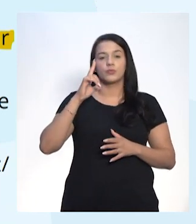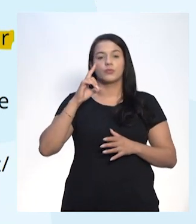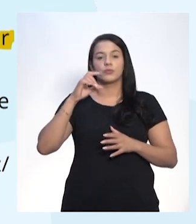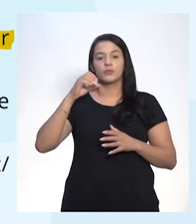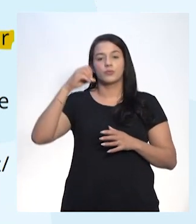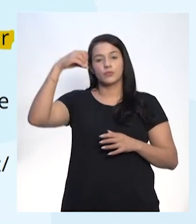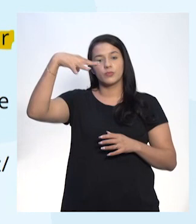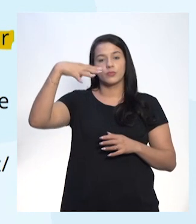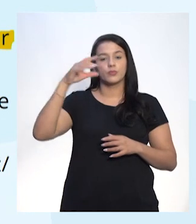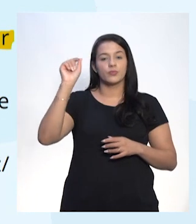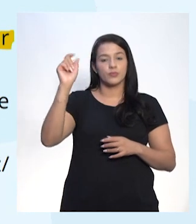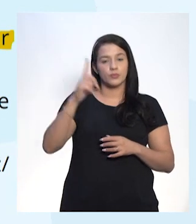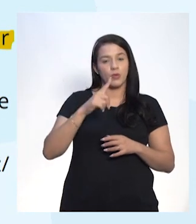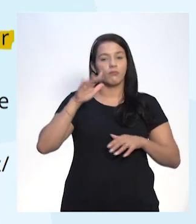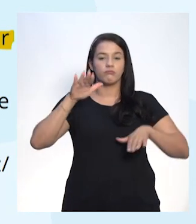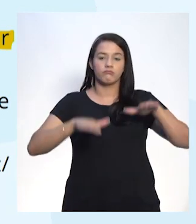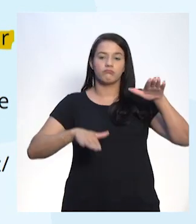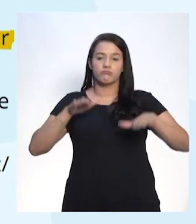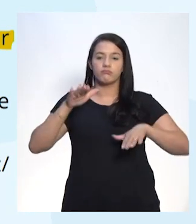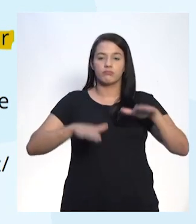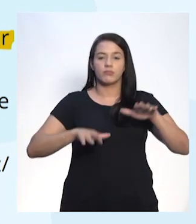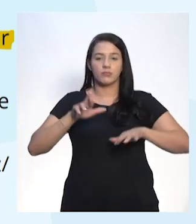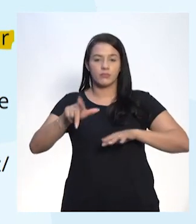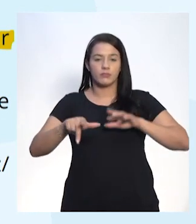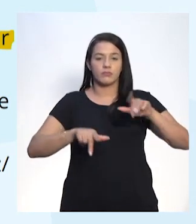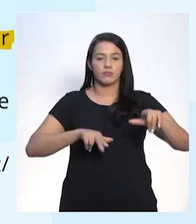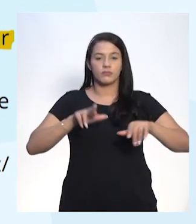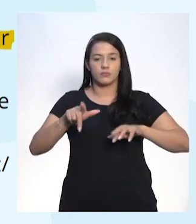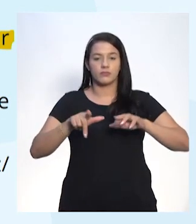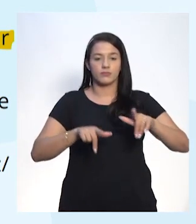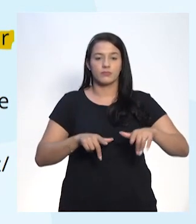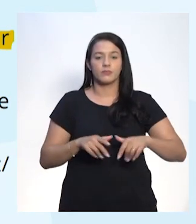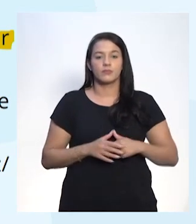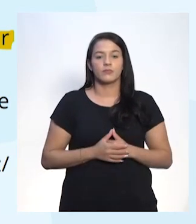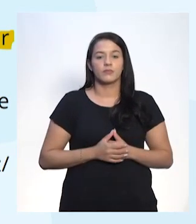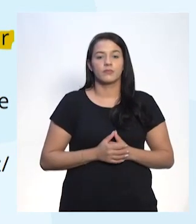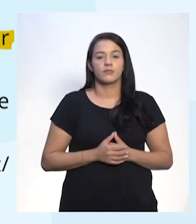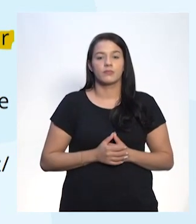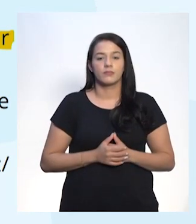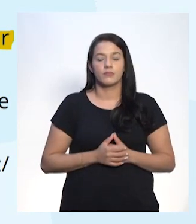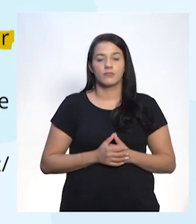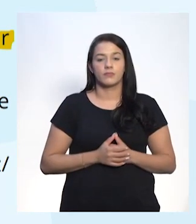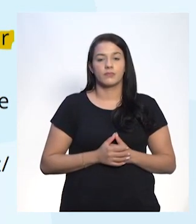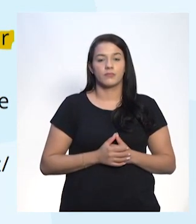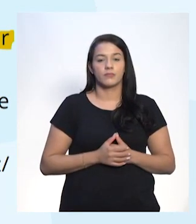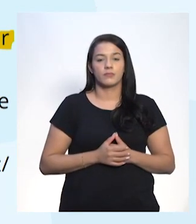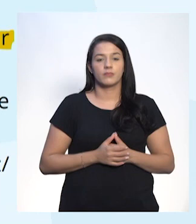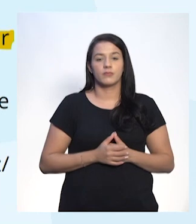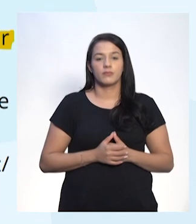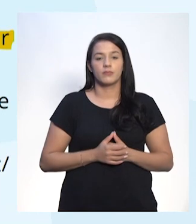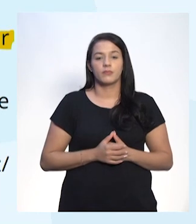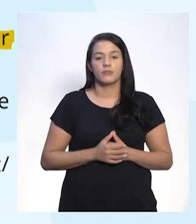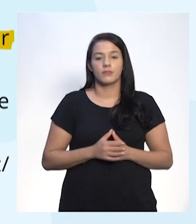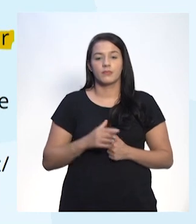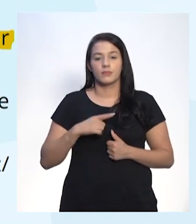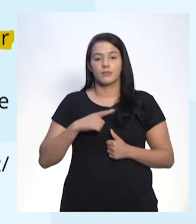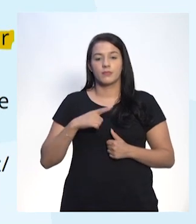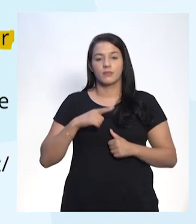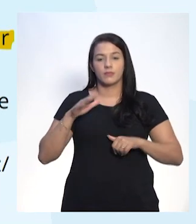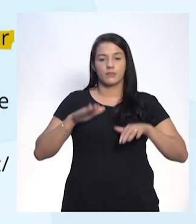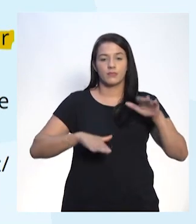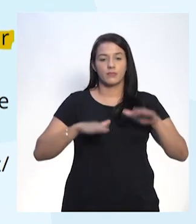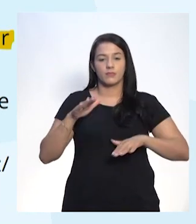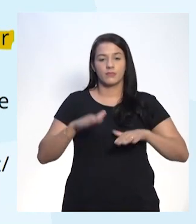Isso. Então, eu coloquei aqui a pronúncia da palavra varia, que tem gente que traduz como vareia, aí fica errado, né, mas é varia, né? Tá certo mesmo?